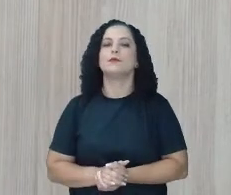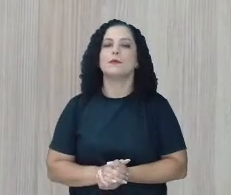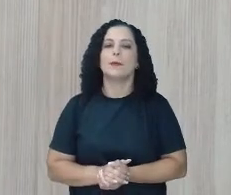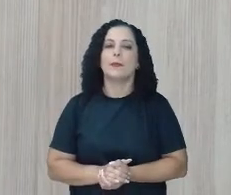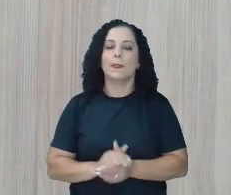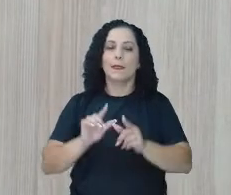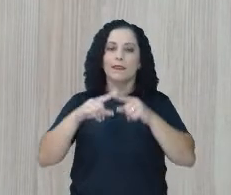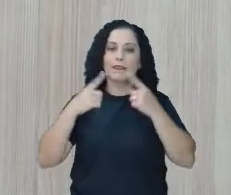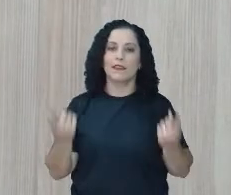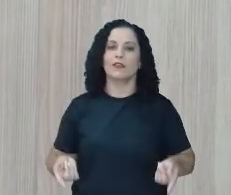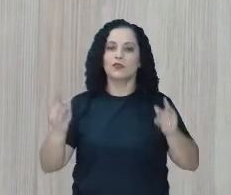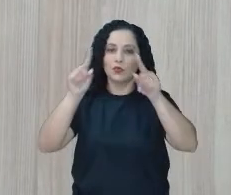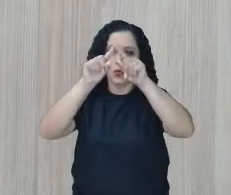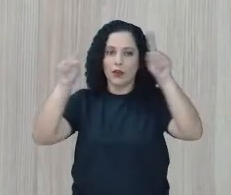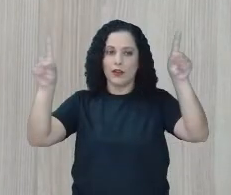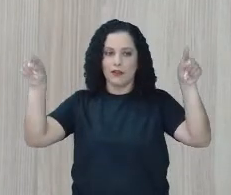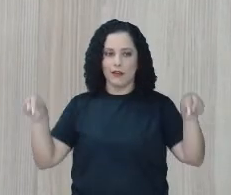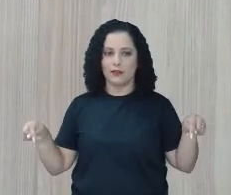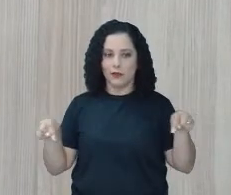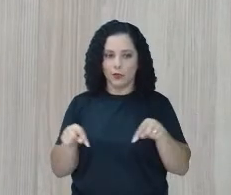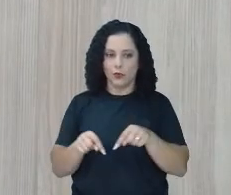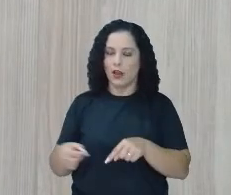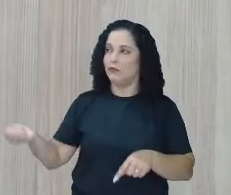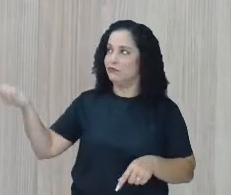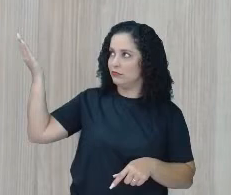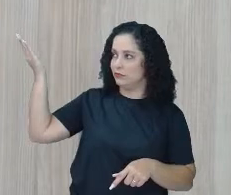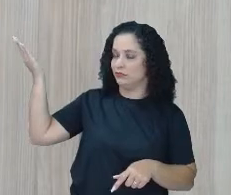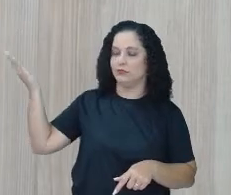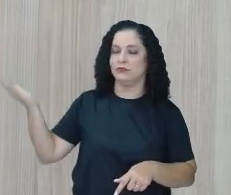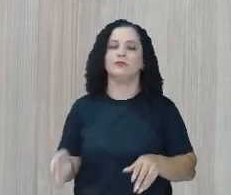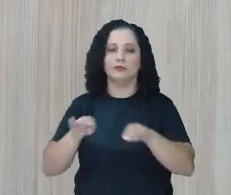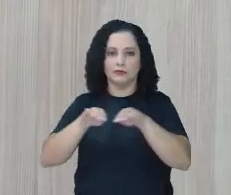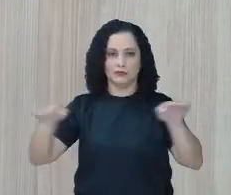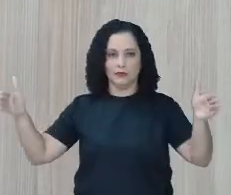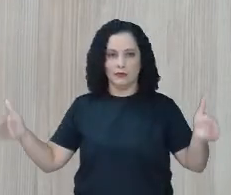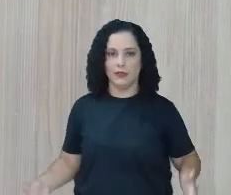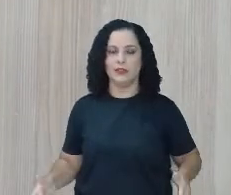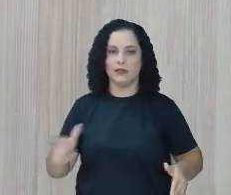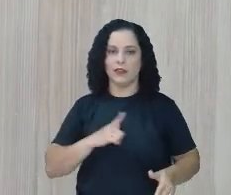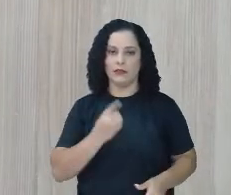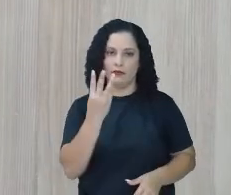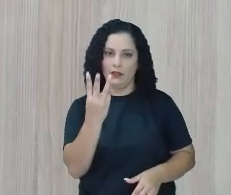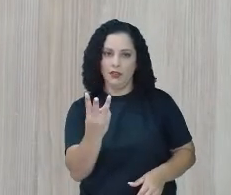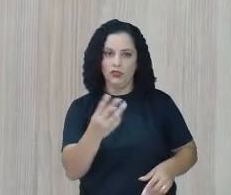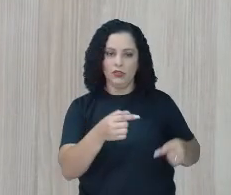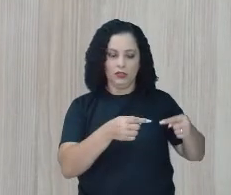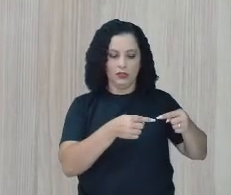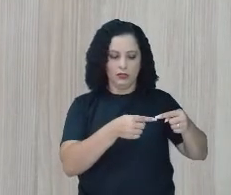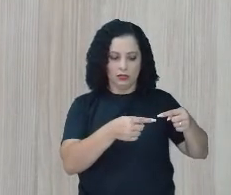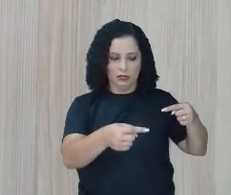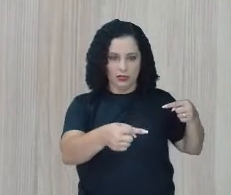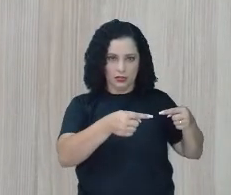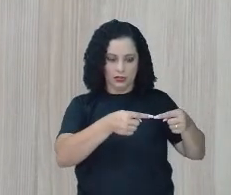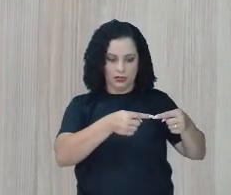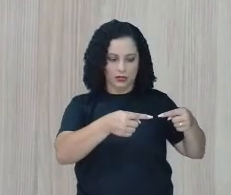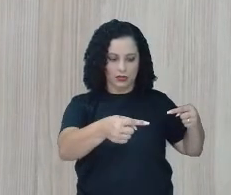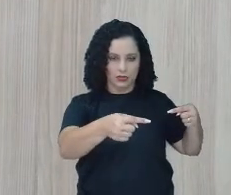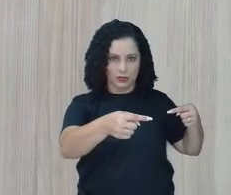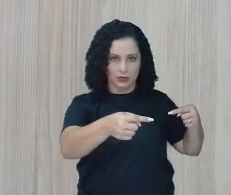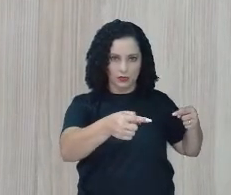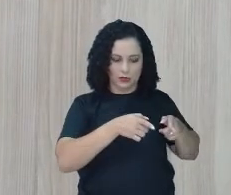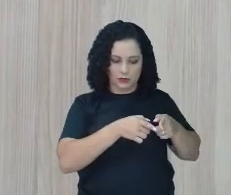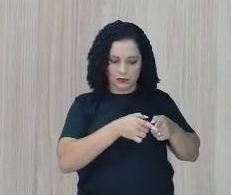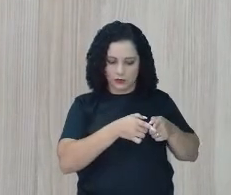bloco retangular, do exemplo que Briane trouxe, a gente tem aí 3 dimensões. A gente tem o comprimento, temos